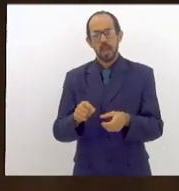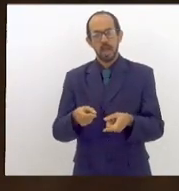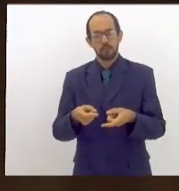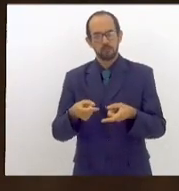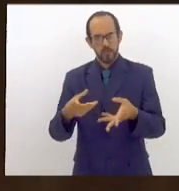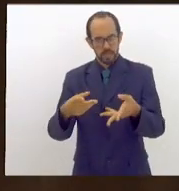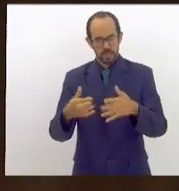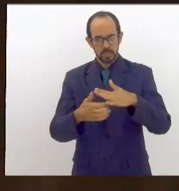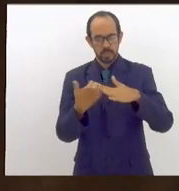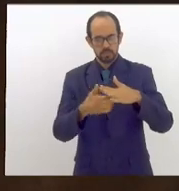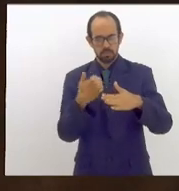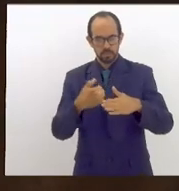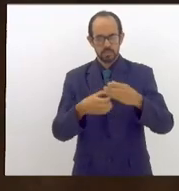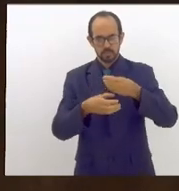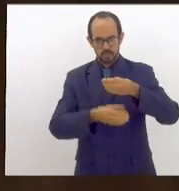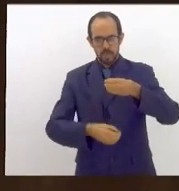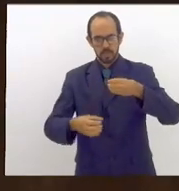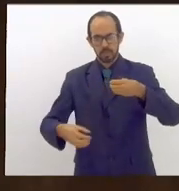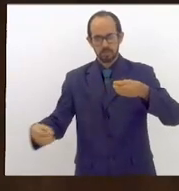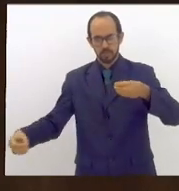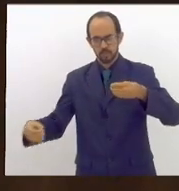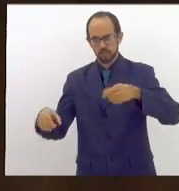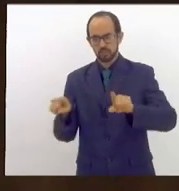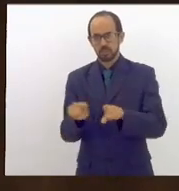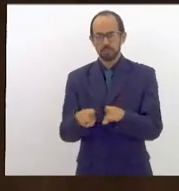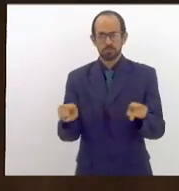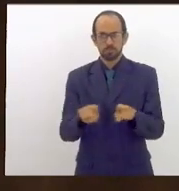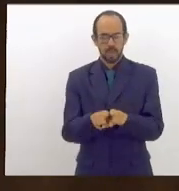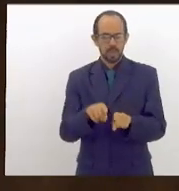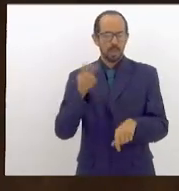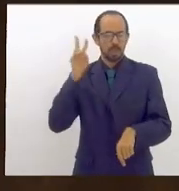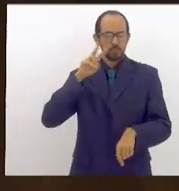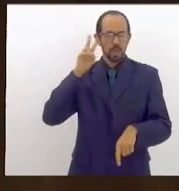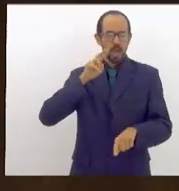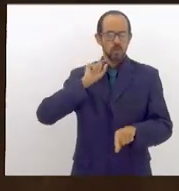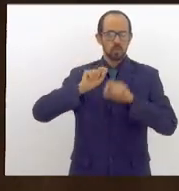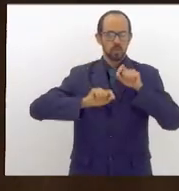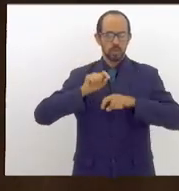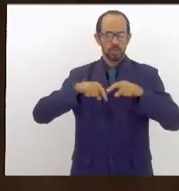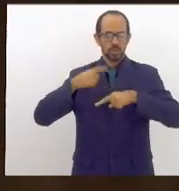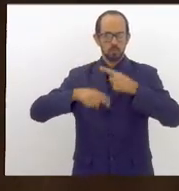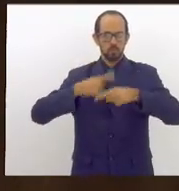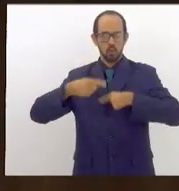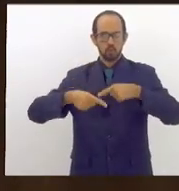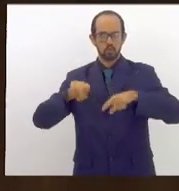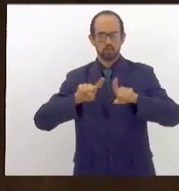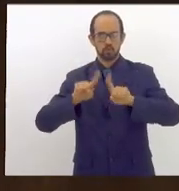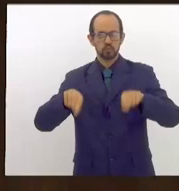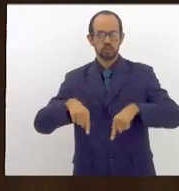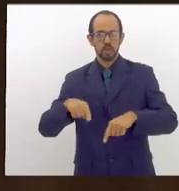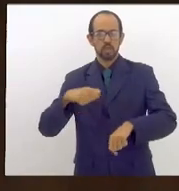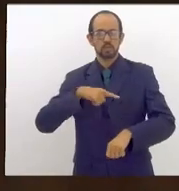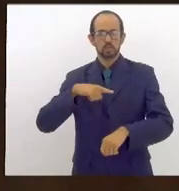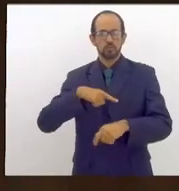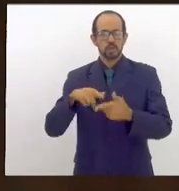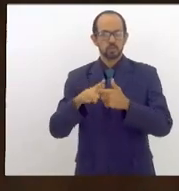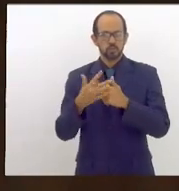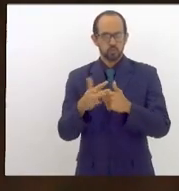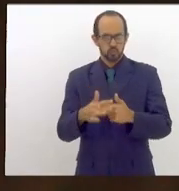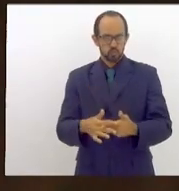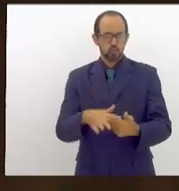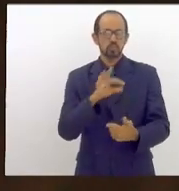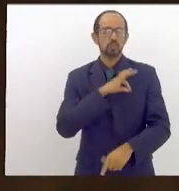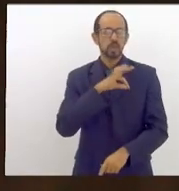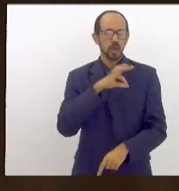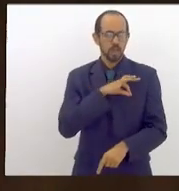gostaria aqui de lembrar que logo em seguida os servidores tiveram os seus reajustes é